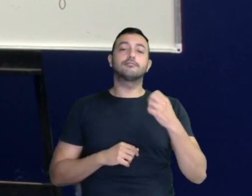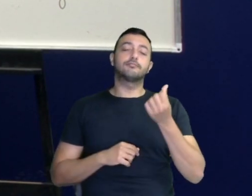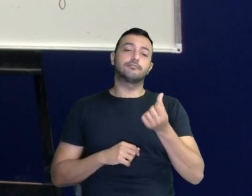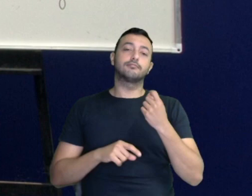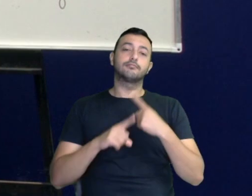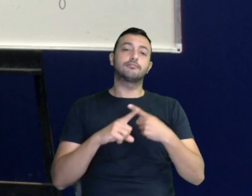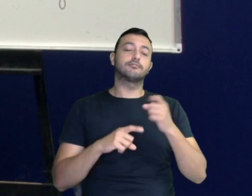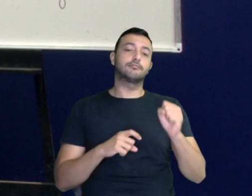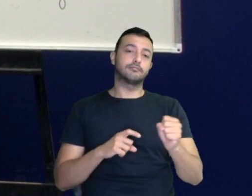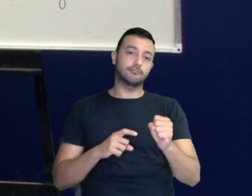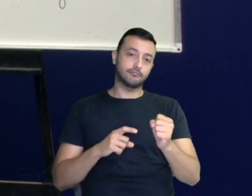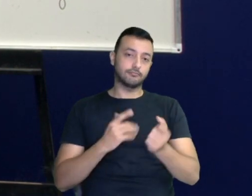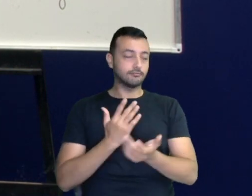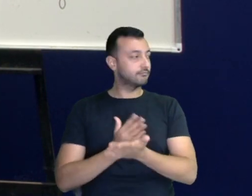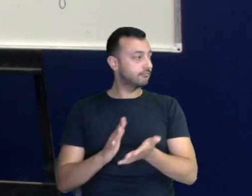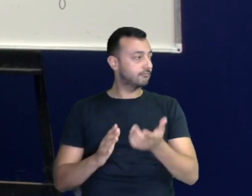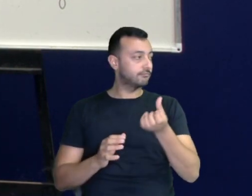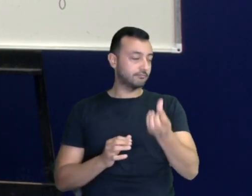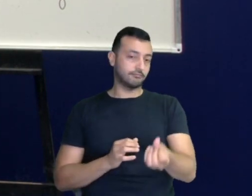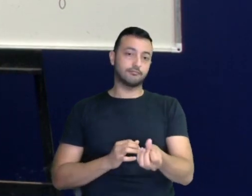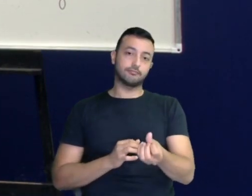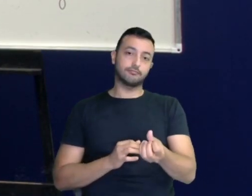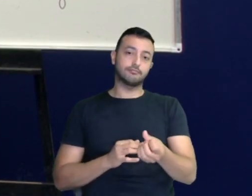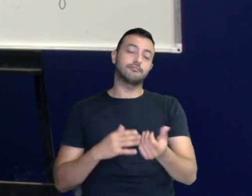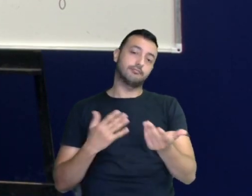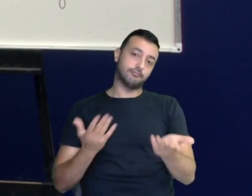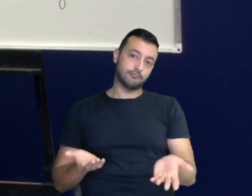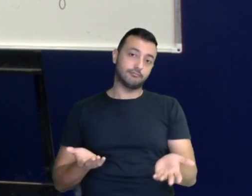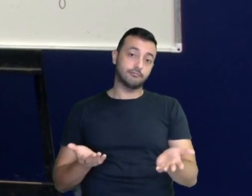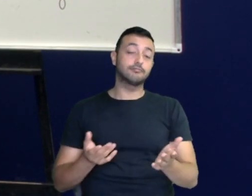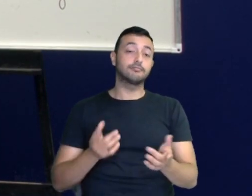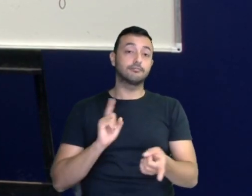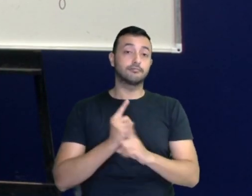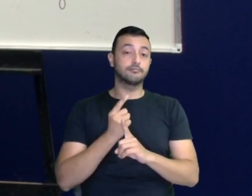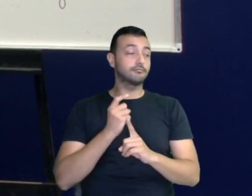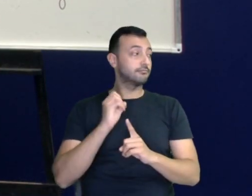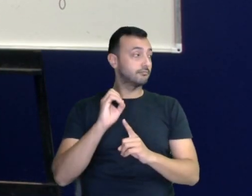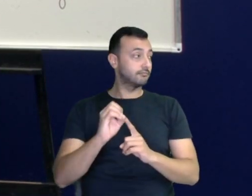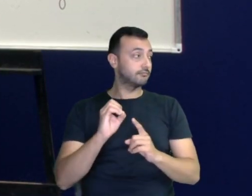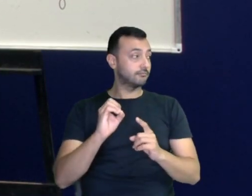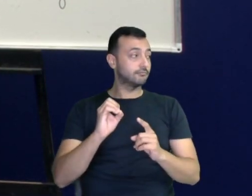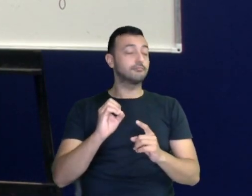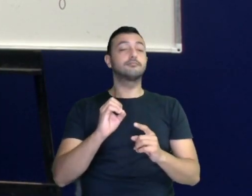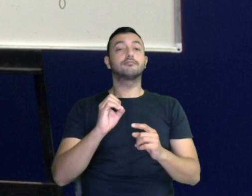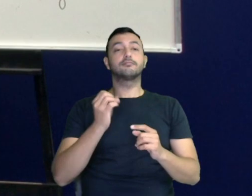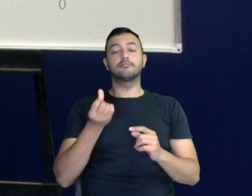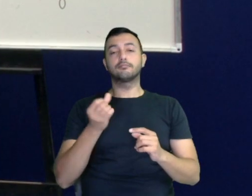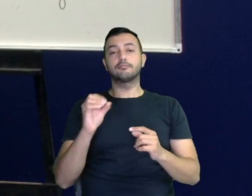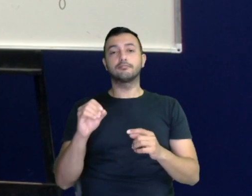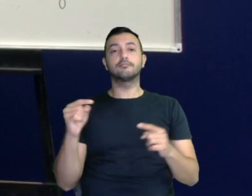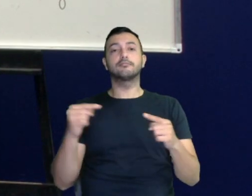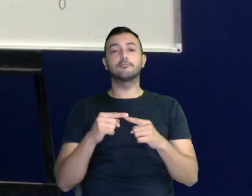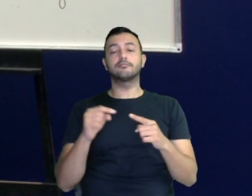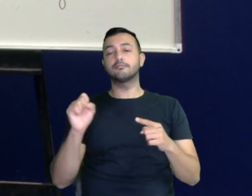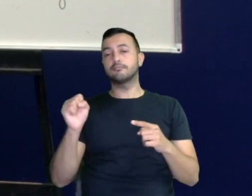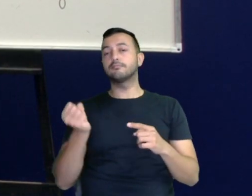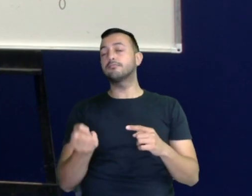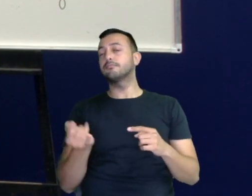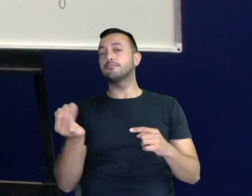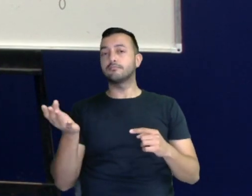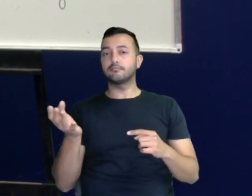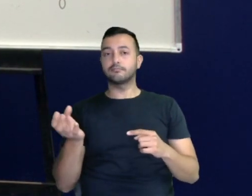de 8 e vai sobrar 6, tá bom? Baixou o 0, 60 cabe quantas vezes de